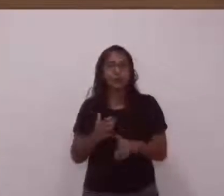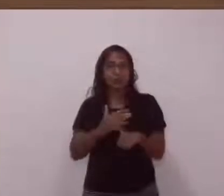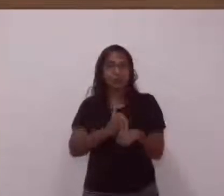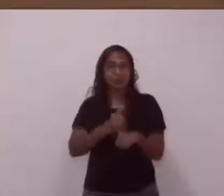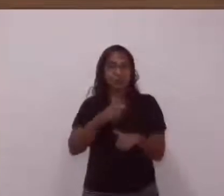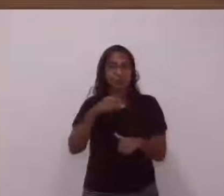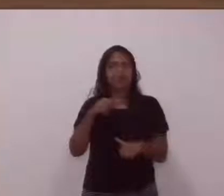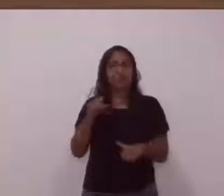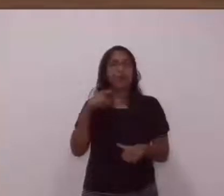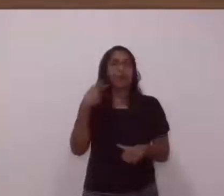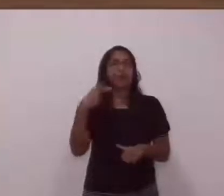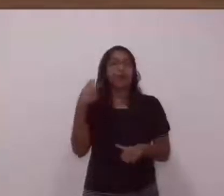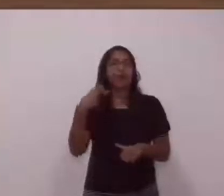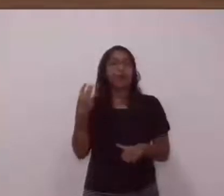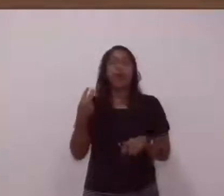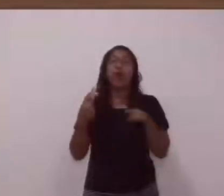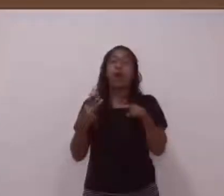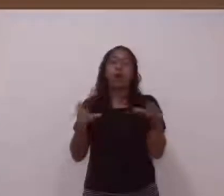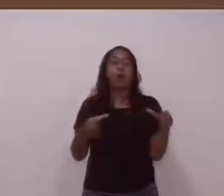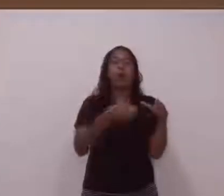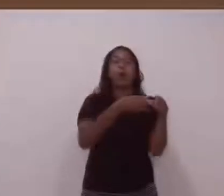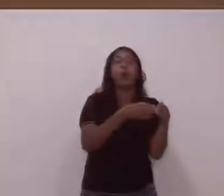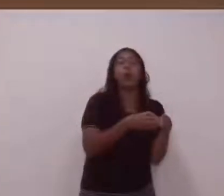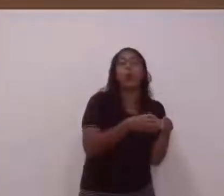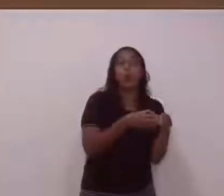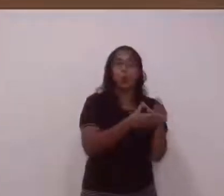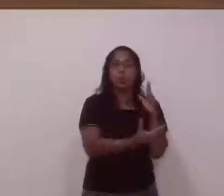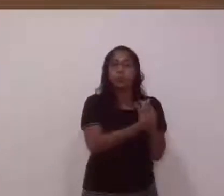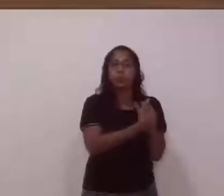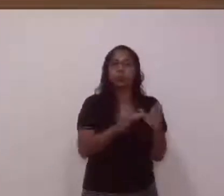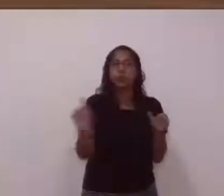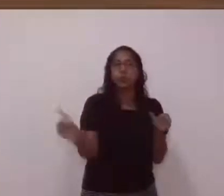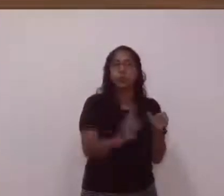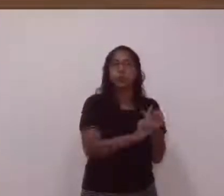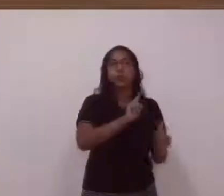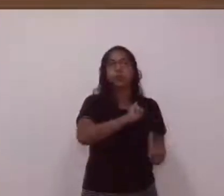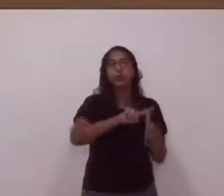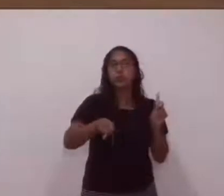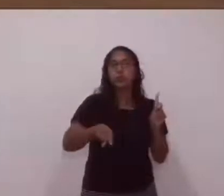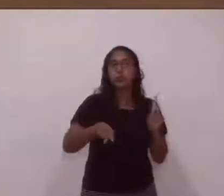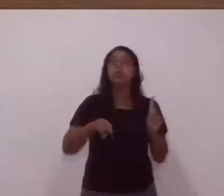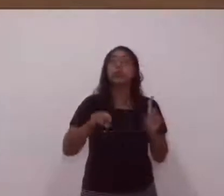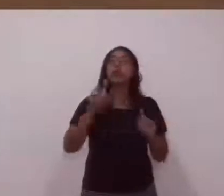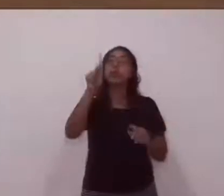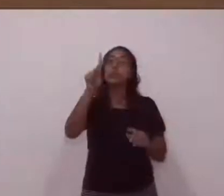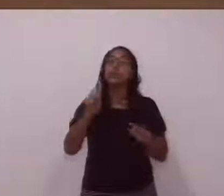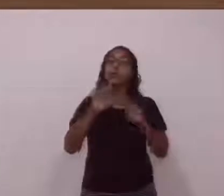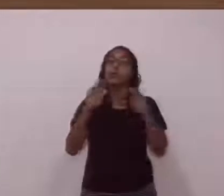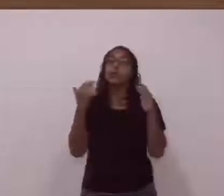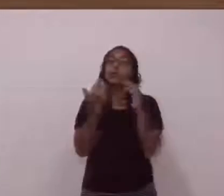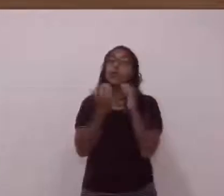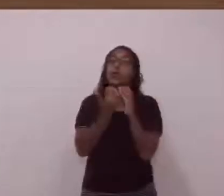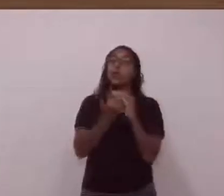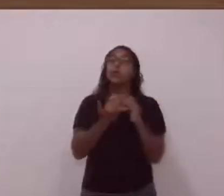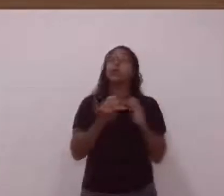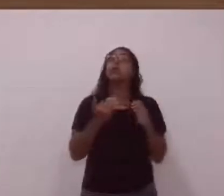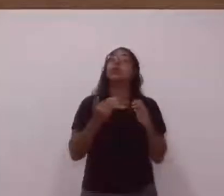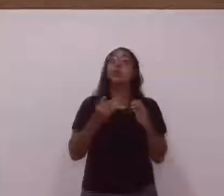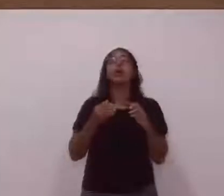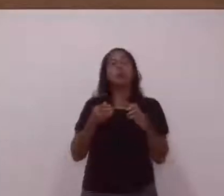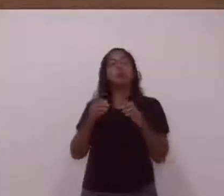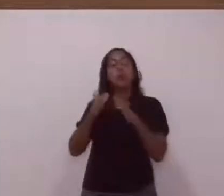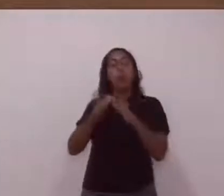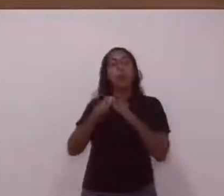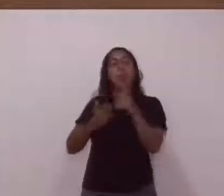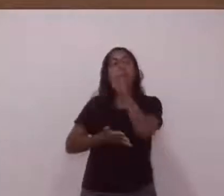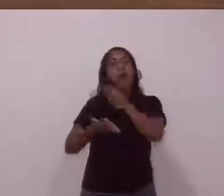integrar a comissão processante. Depois da denúncia o presidente da Câmara da primeira sessão determinará sua leitura e